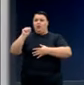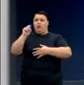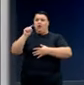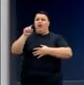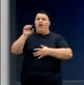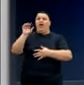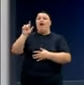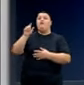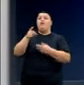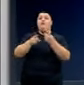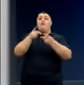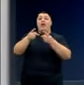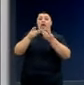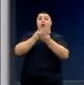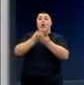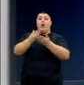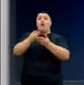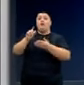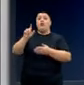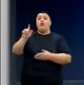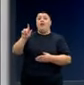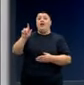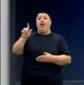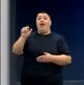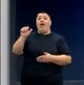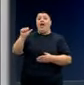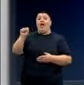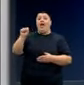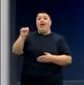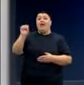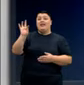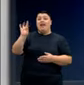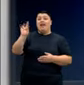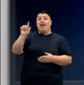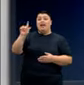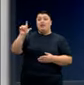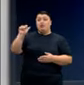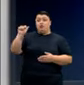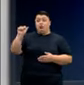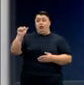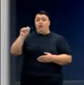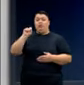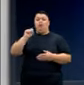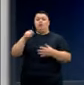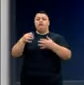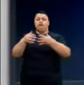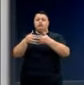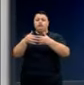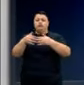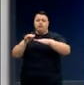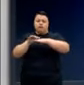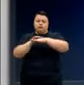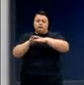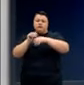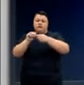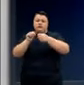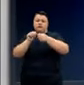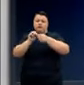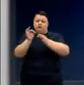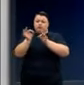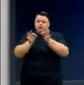gástrula a partir de agora. Então, os tecidos eles vão se formar nos